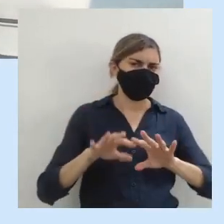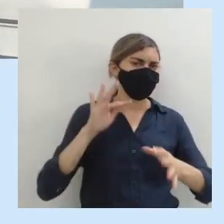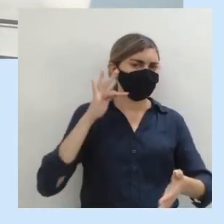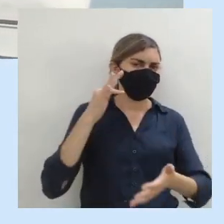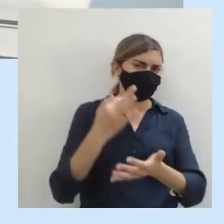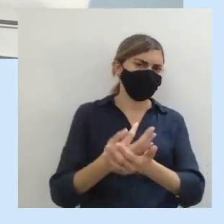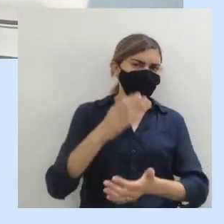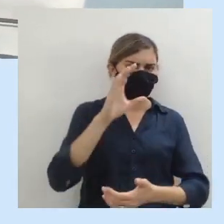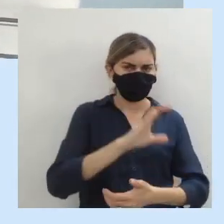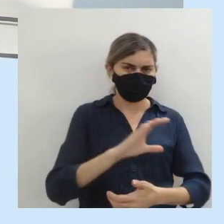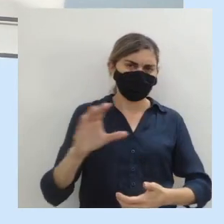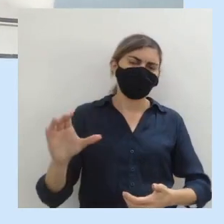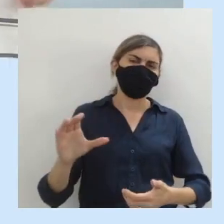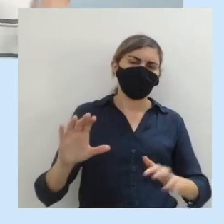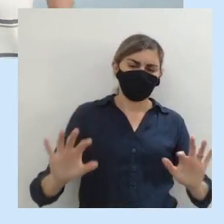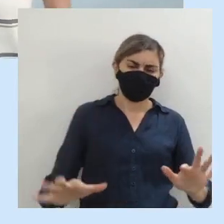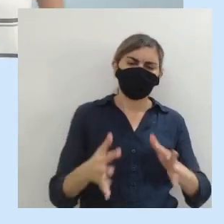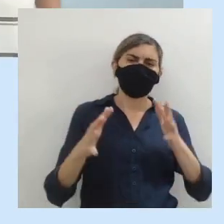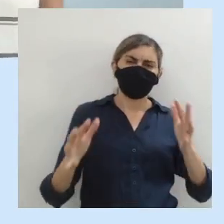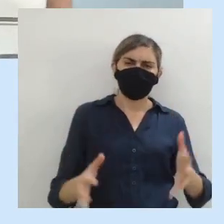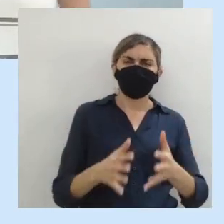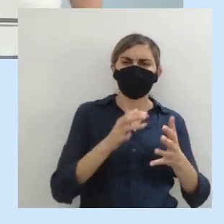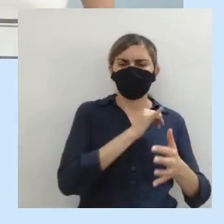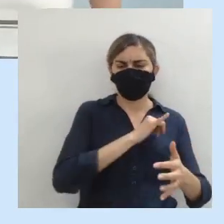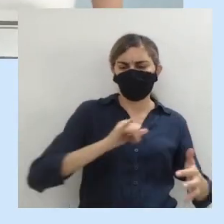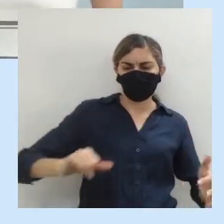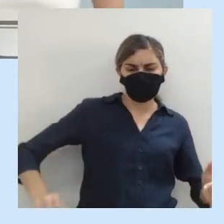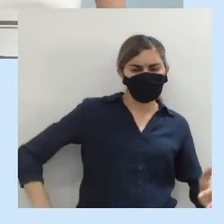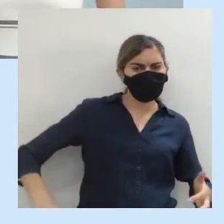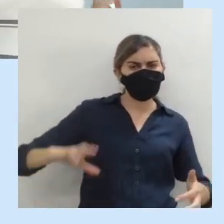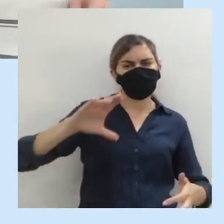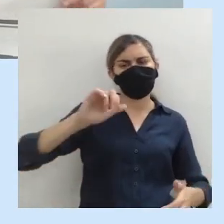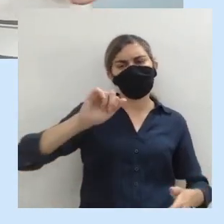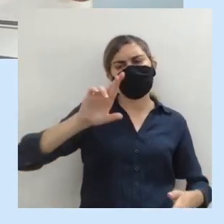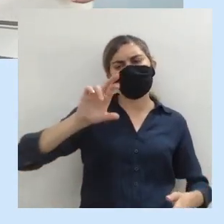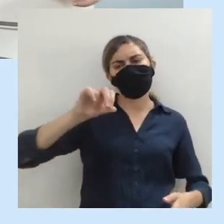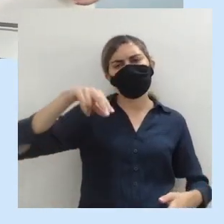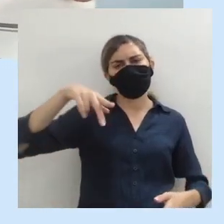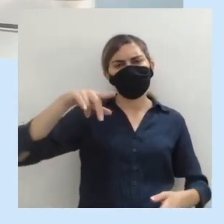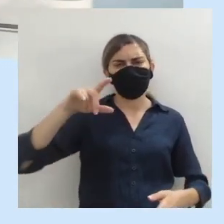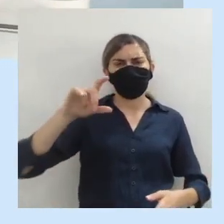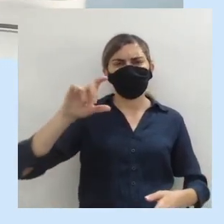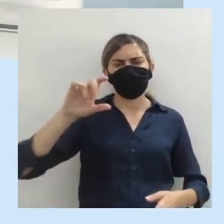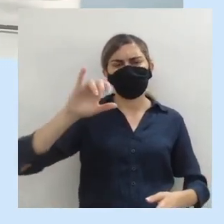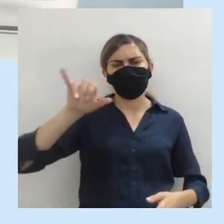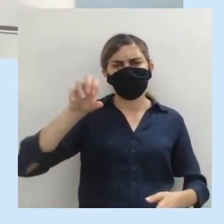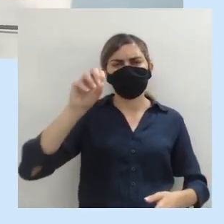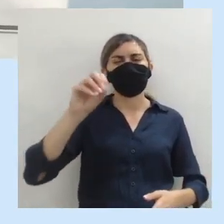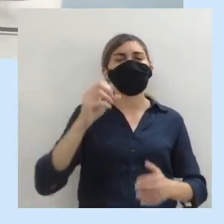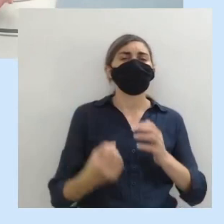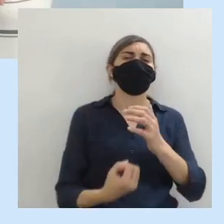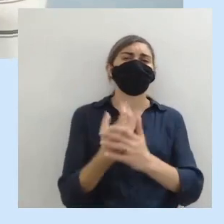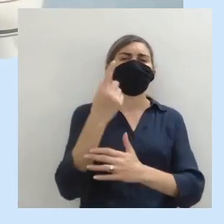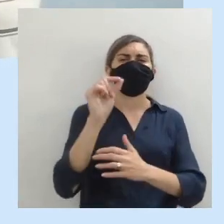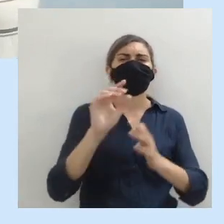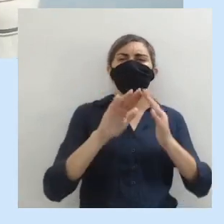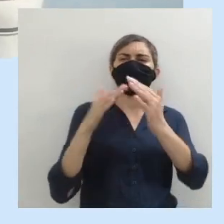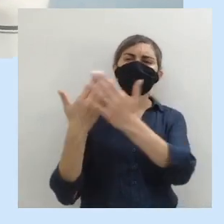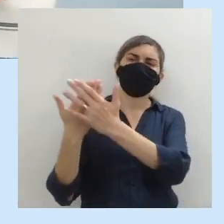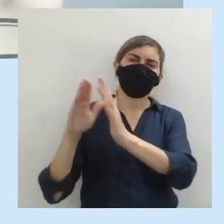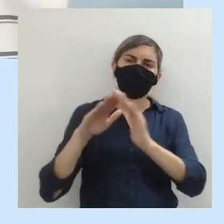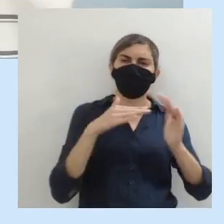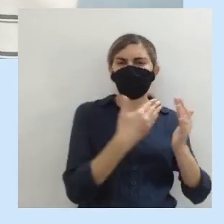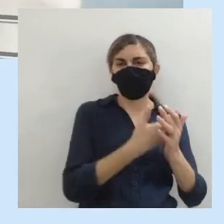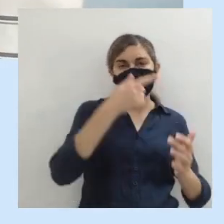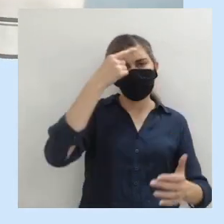fé católica, promovida pelo Império Carolíngio, a Igreja Católica criou o quê? Escolas e